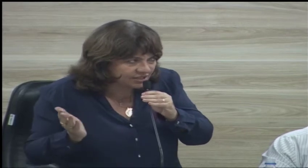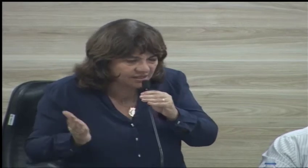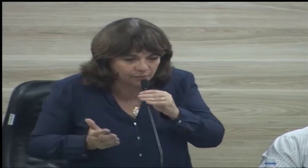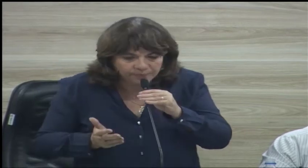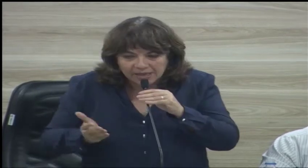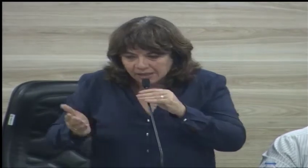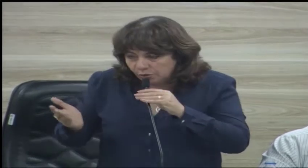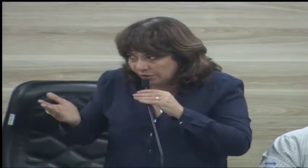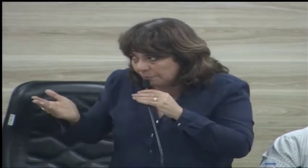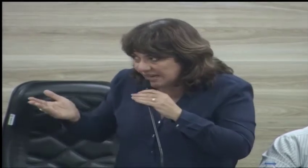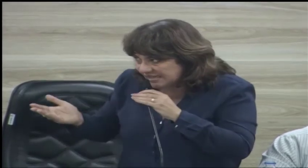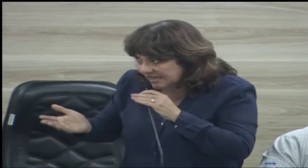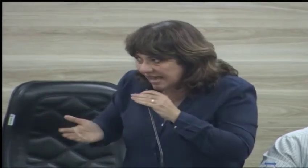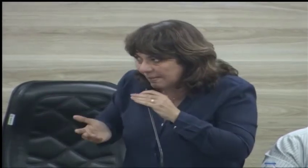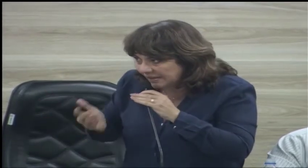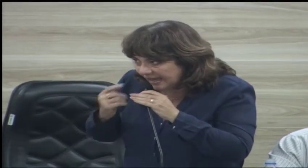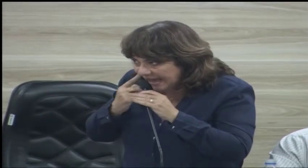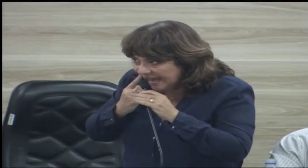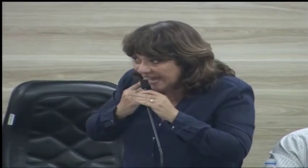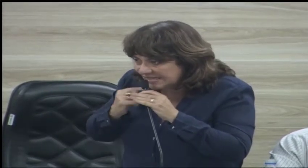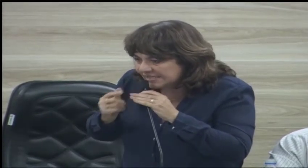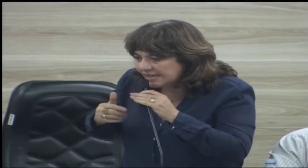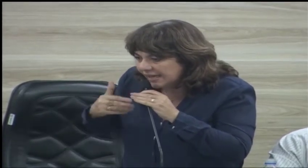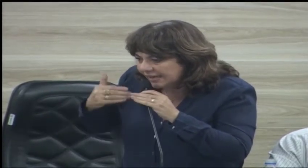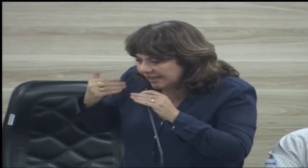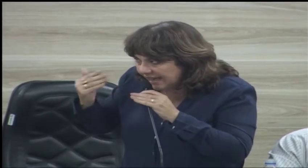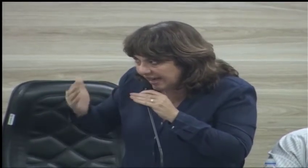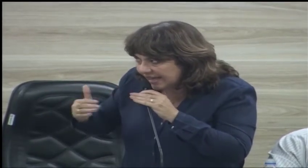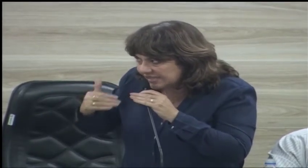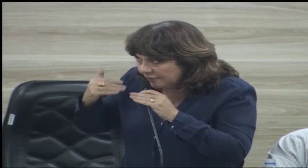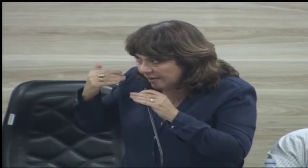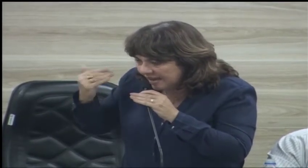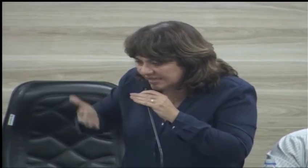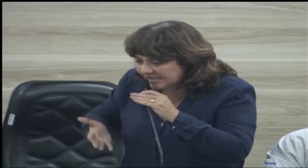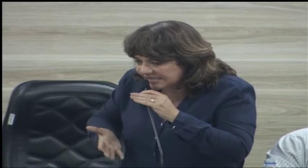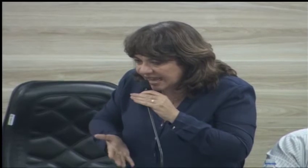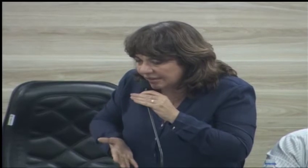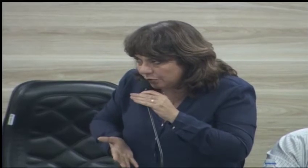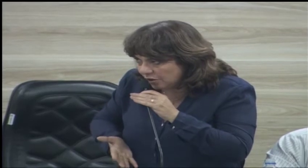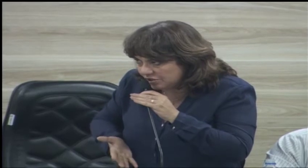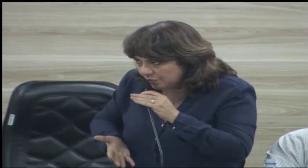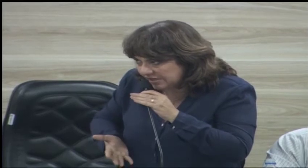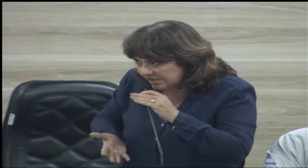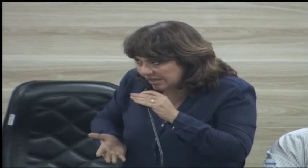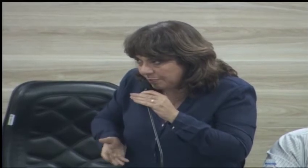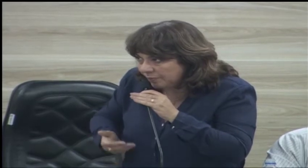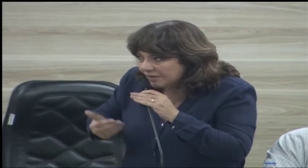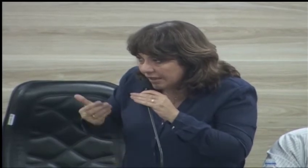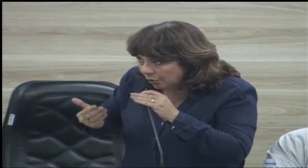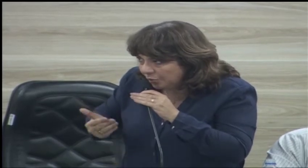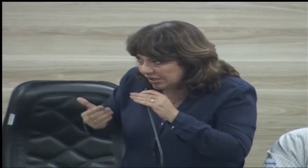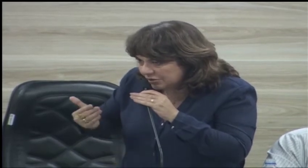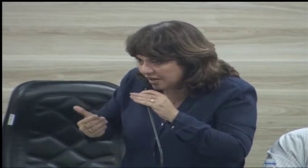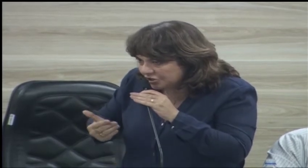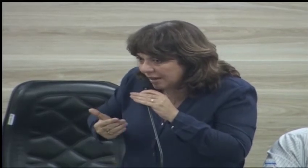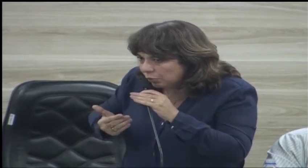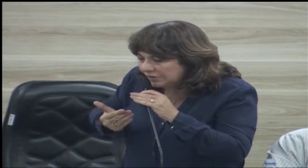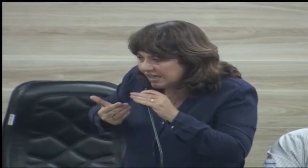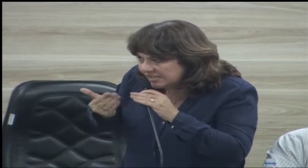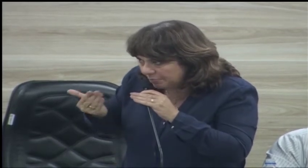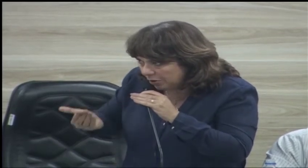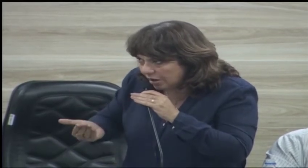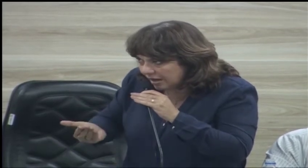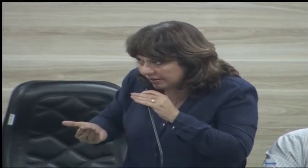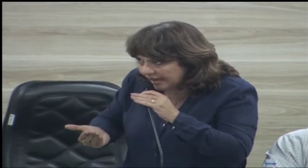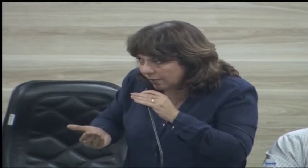essa questão de Piracicaba, DRS, de querer que essa farmácia saia do nosso município. Então, por isso que eu acho que a